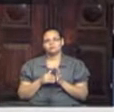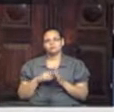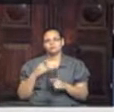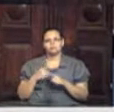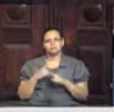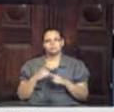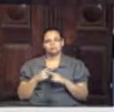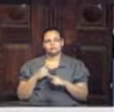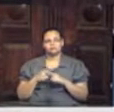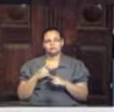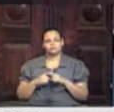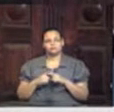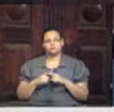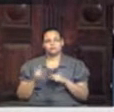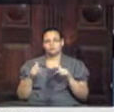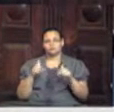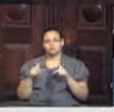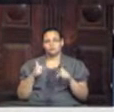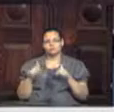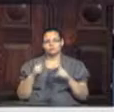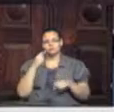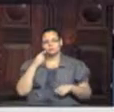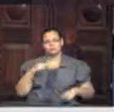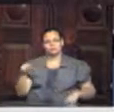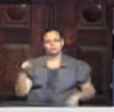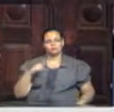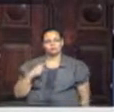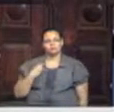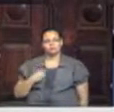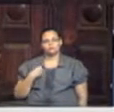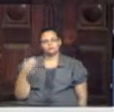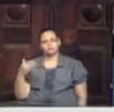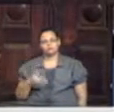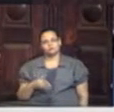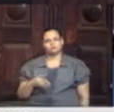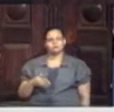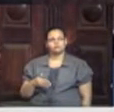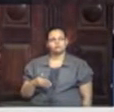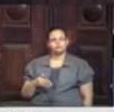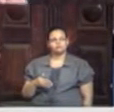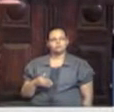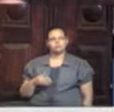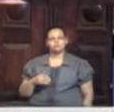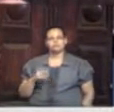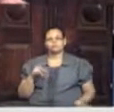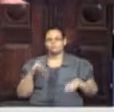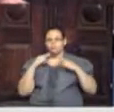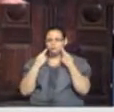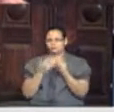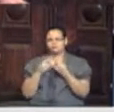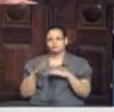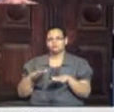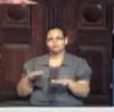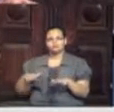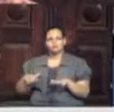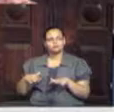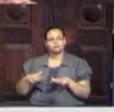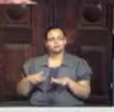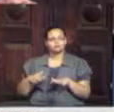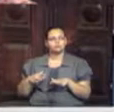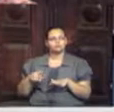Porque é muito complicado. Esta semana eu participei, por exemplo, de uma audiência pública da Comissão